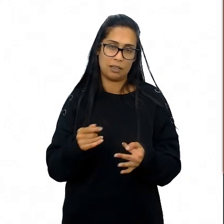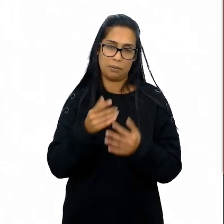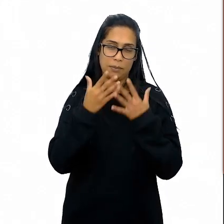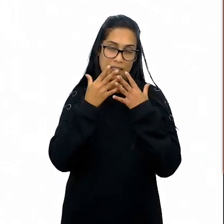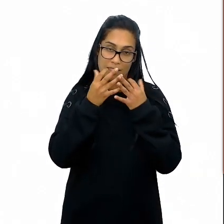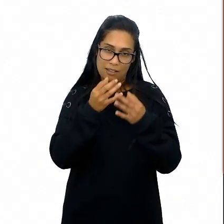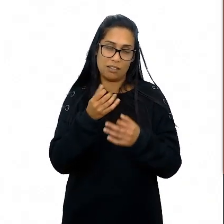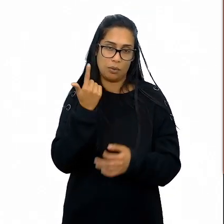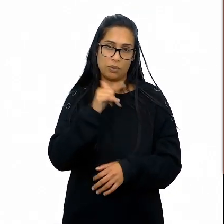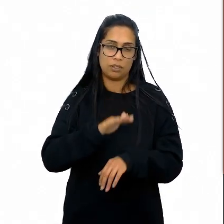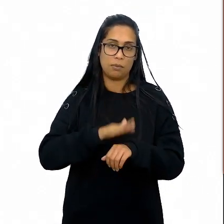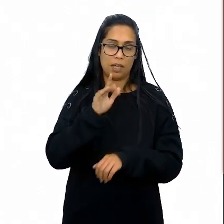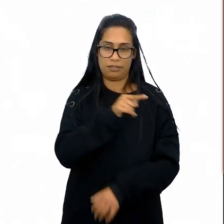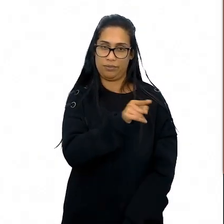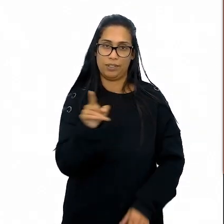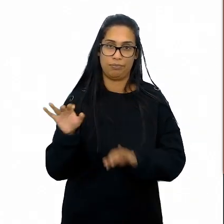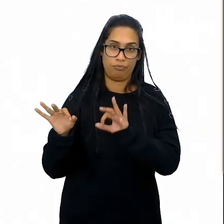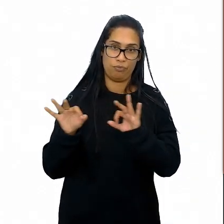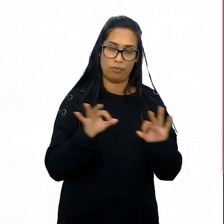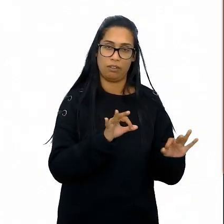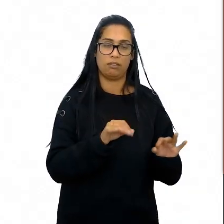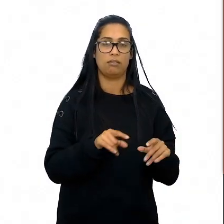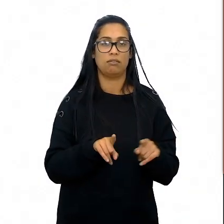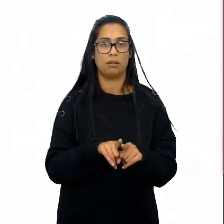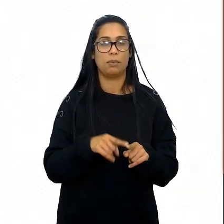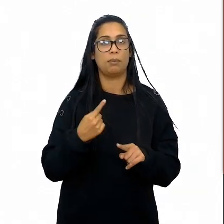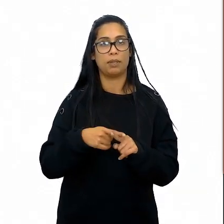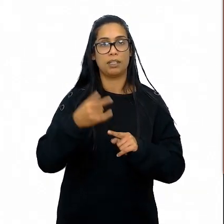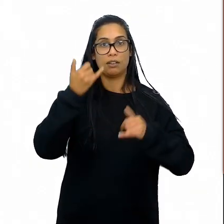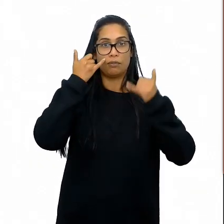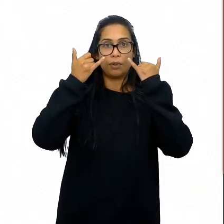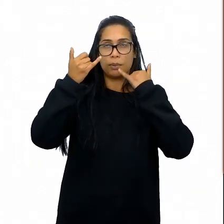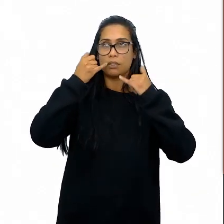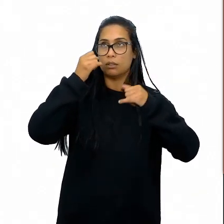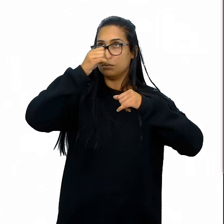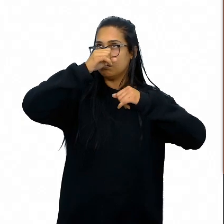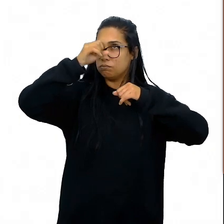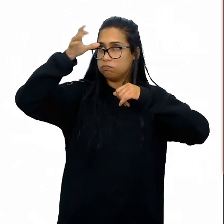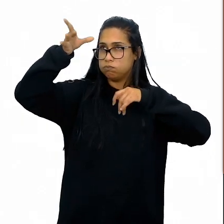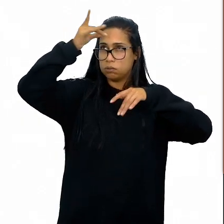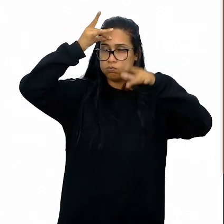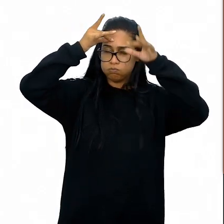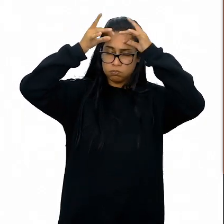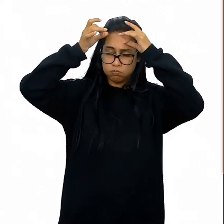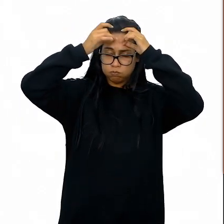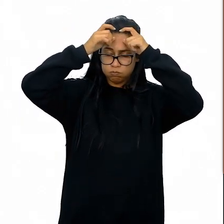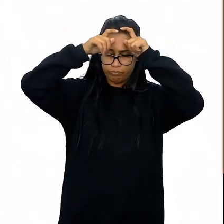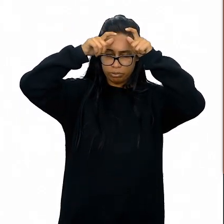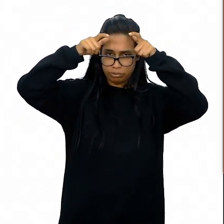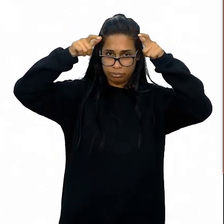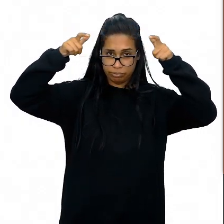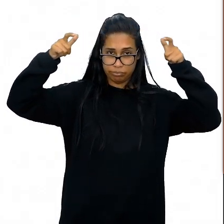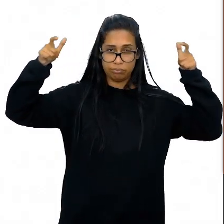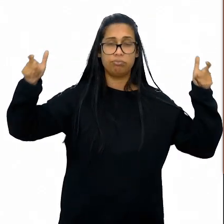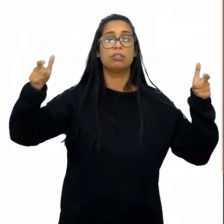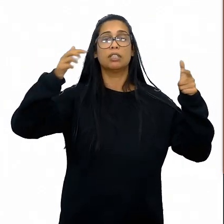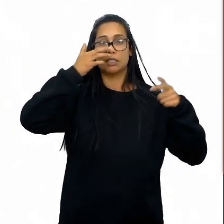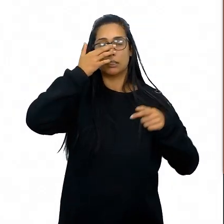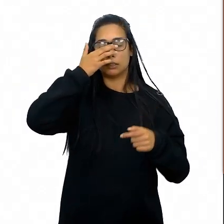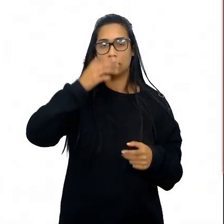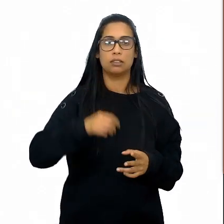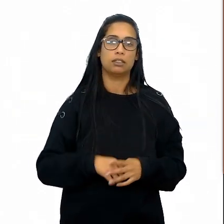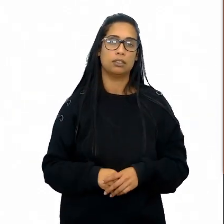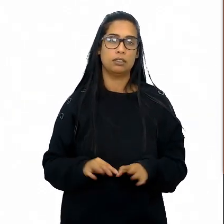nós Porque de fato é a quantidade de um grande então a gente também tem de que isso também